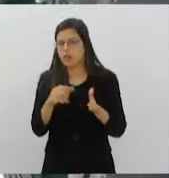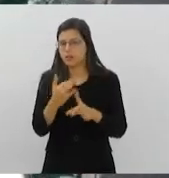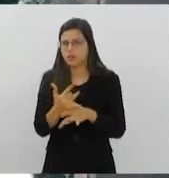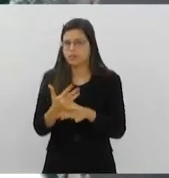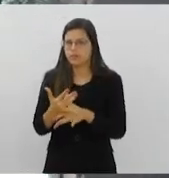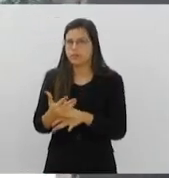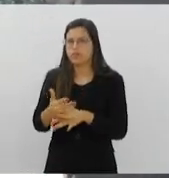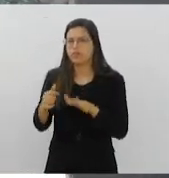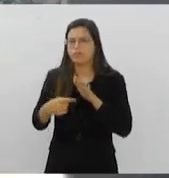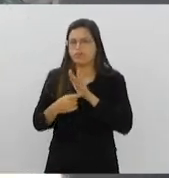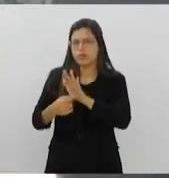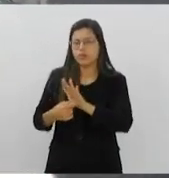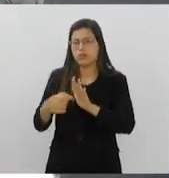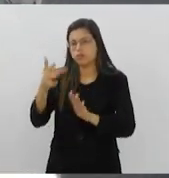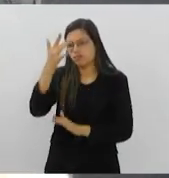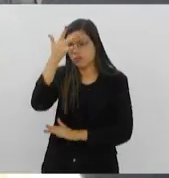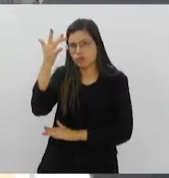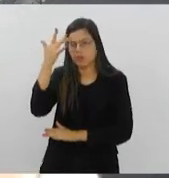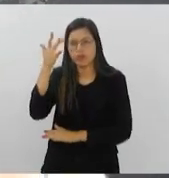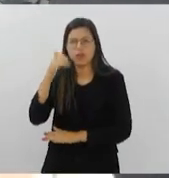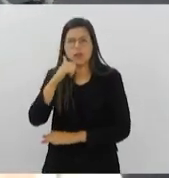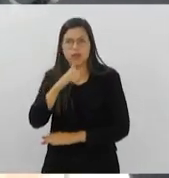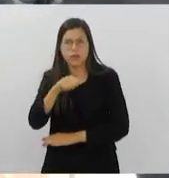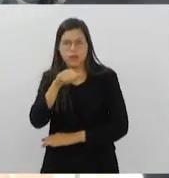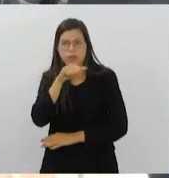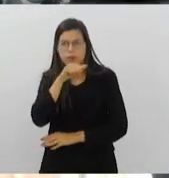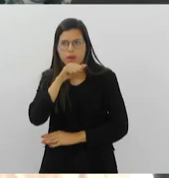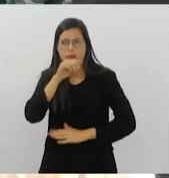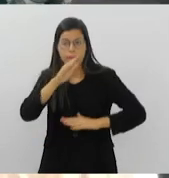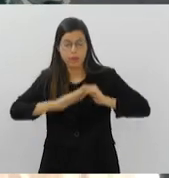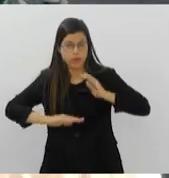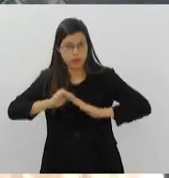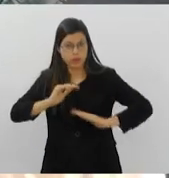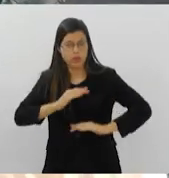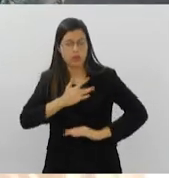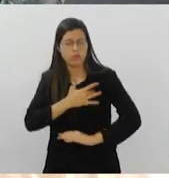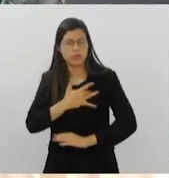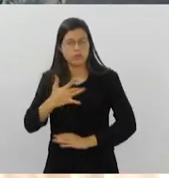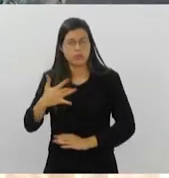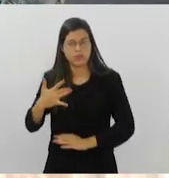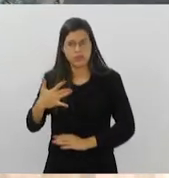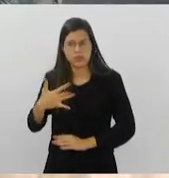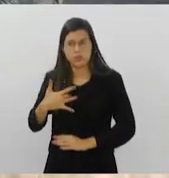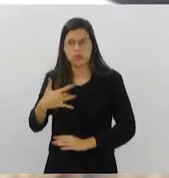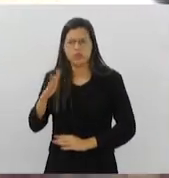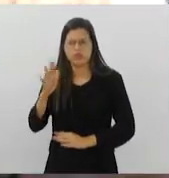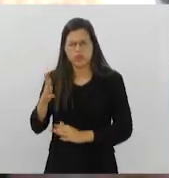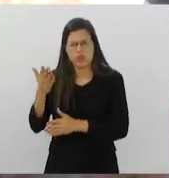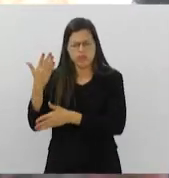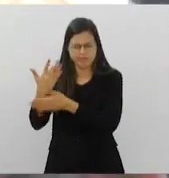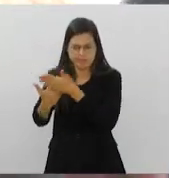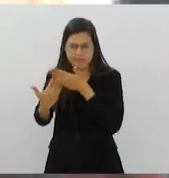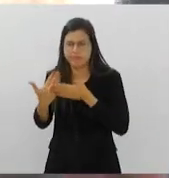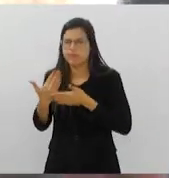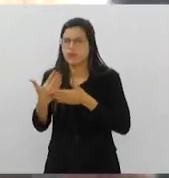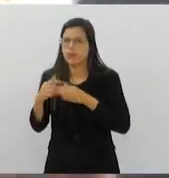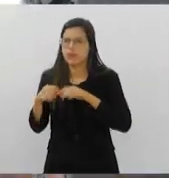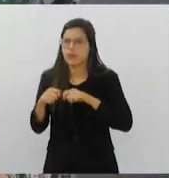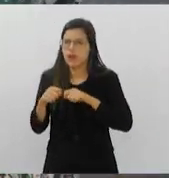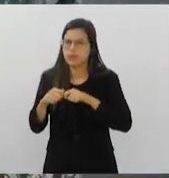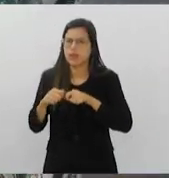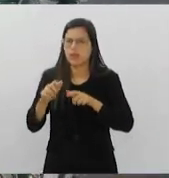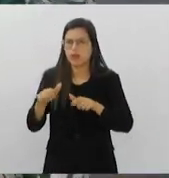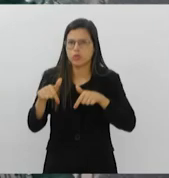mental materna, do Maio Furtacor. As profissionais de saúde realizam, há algum tempo já em Petrópolis, ações de rua,